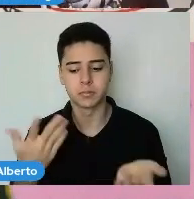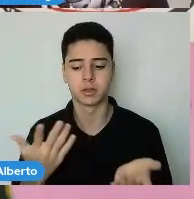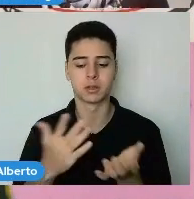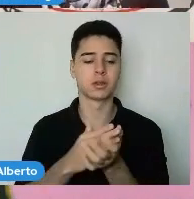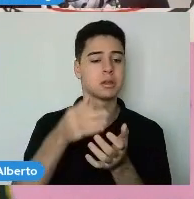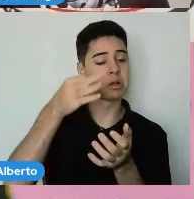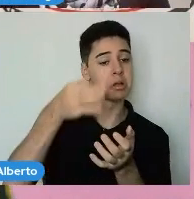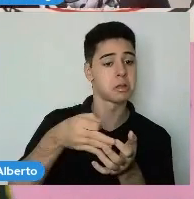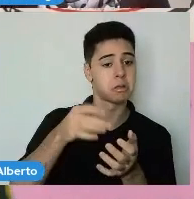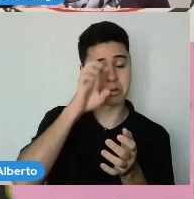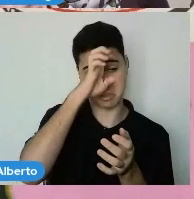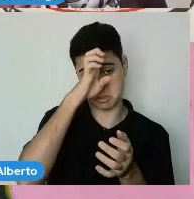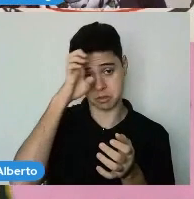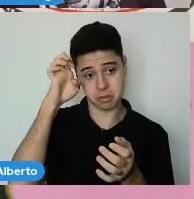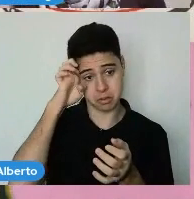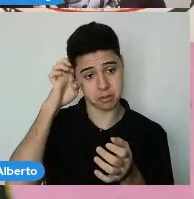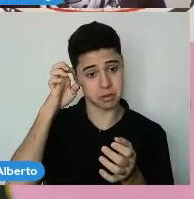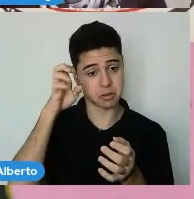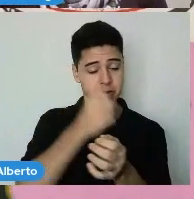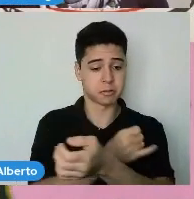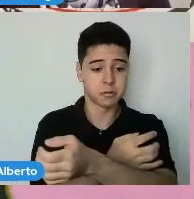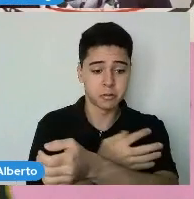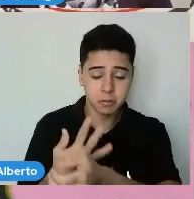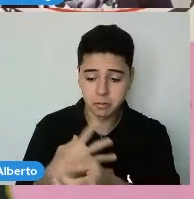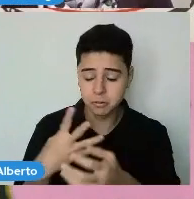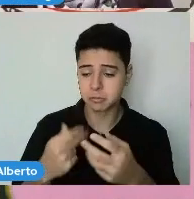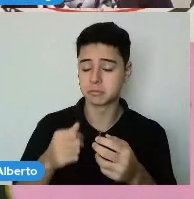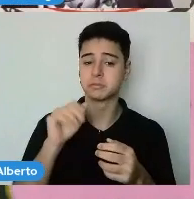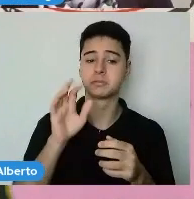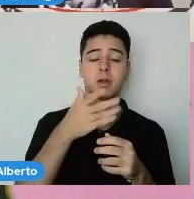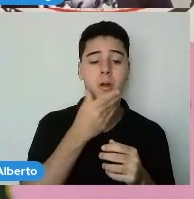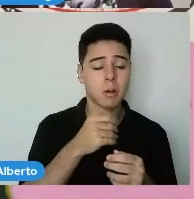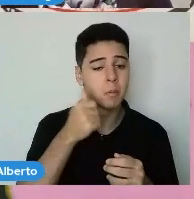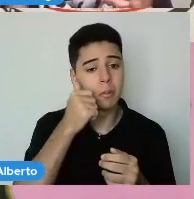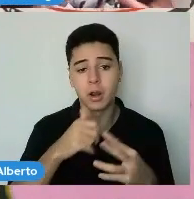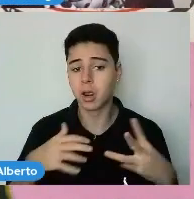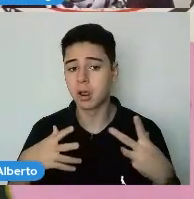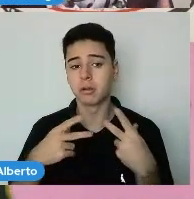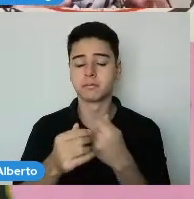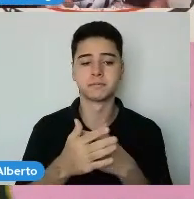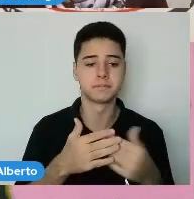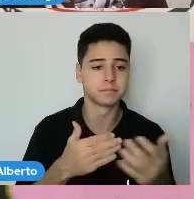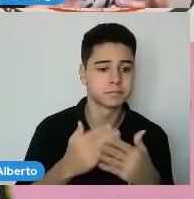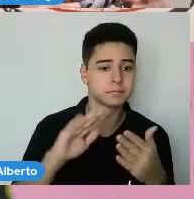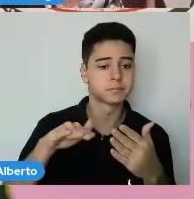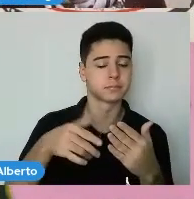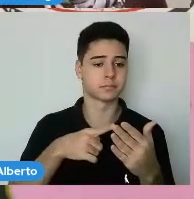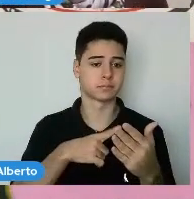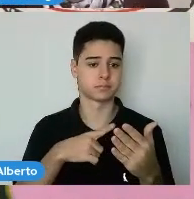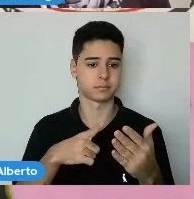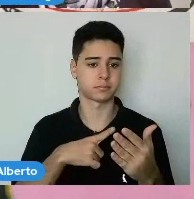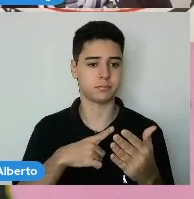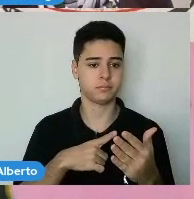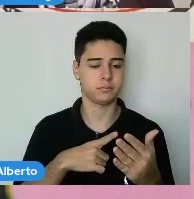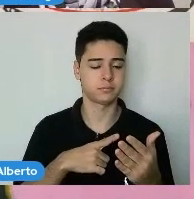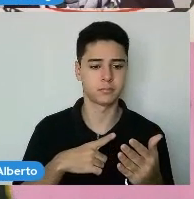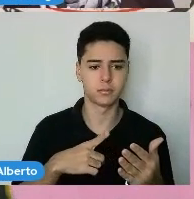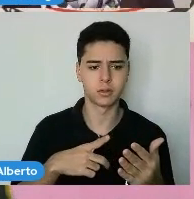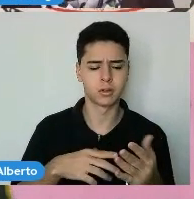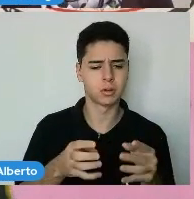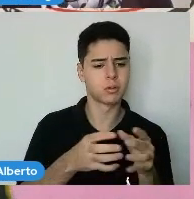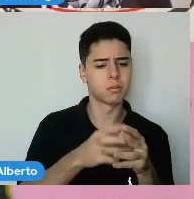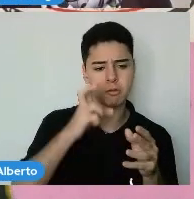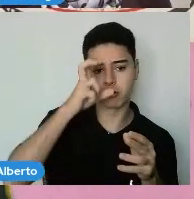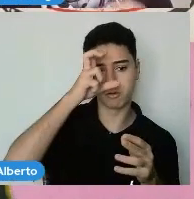afirmações étnicas, afirmações de gênero, e assim vai. Mas você tem um grupo forte dentro da arte